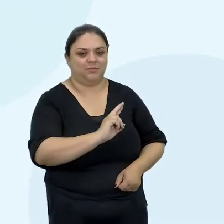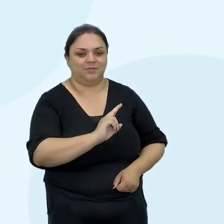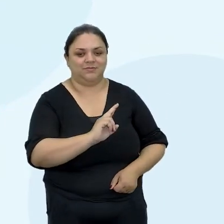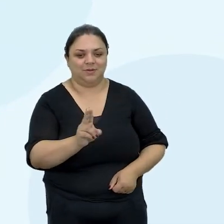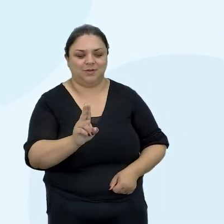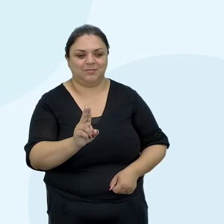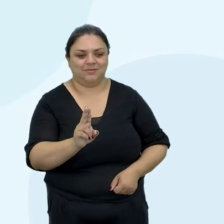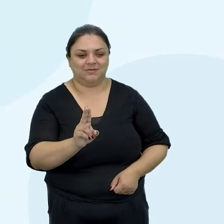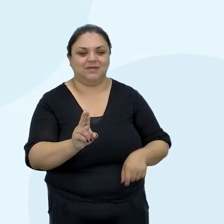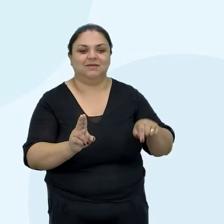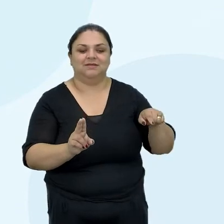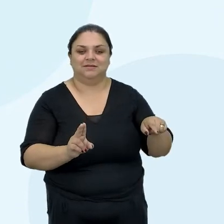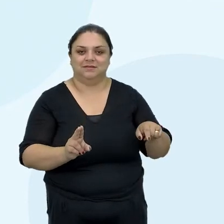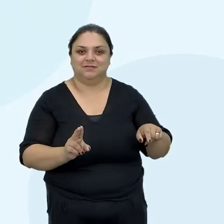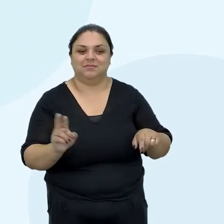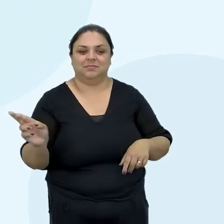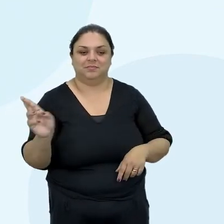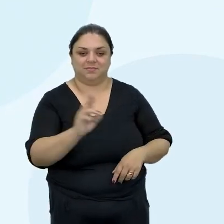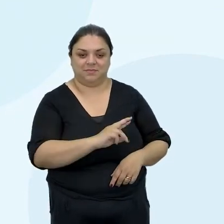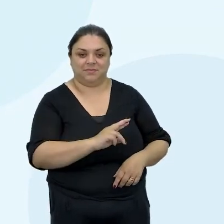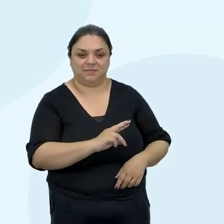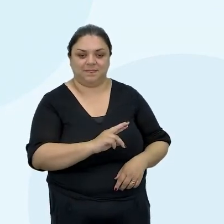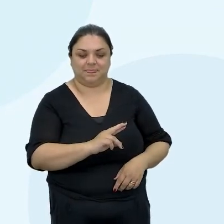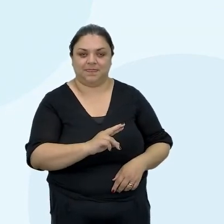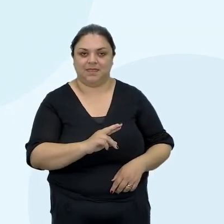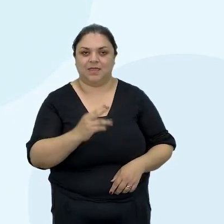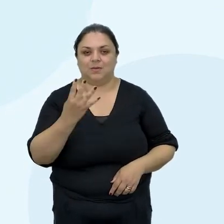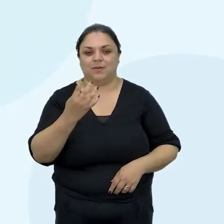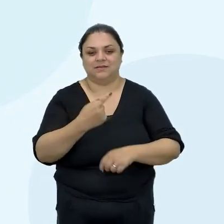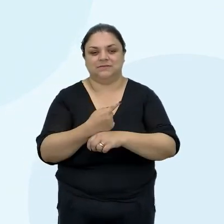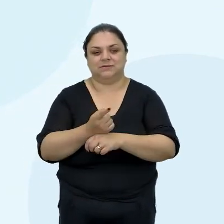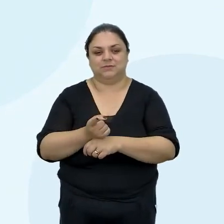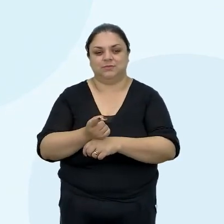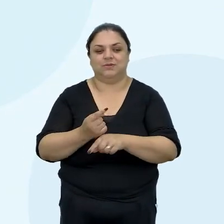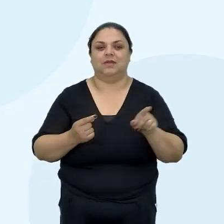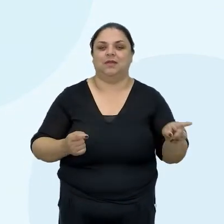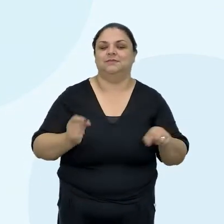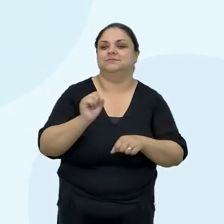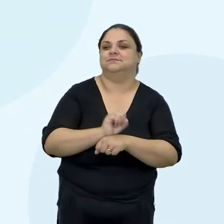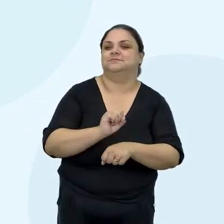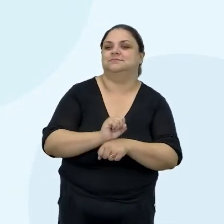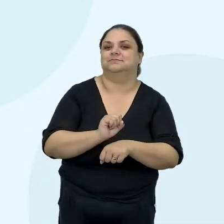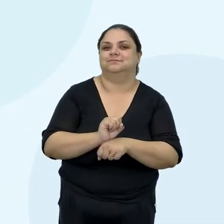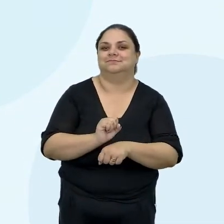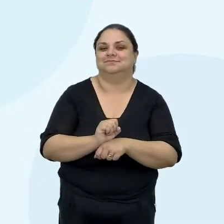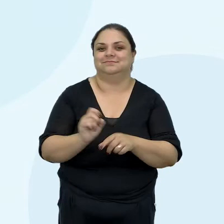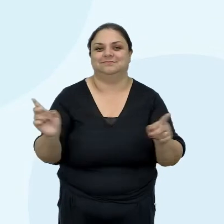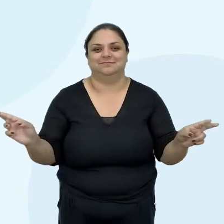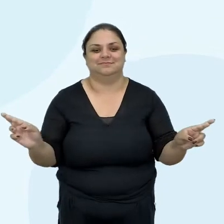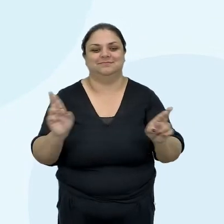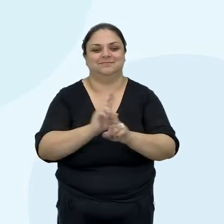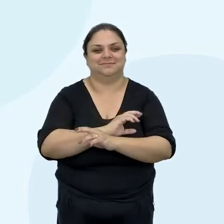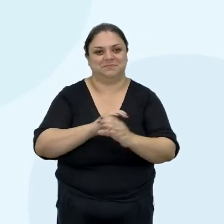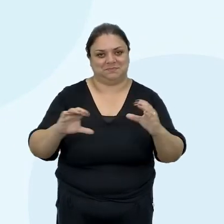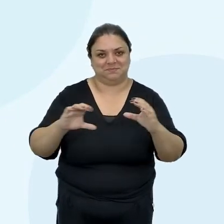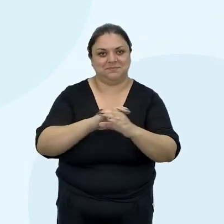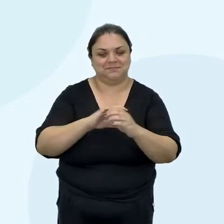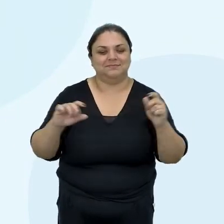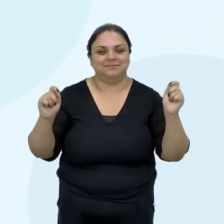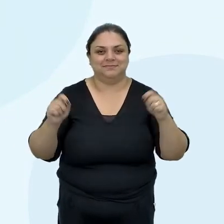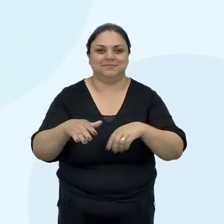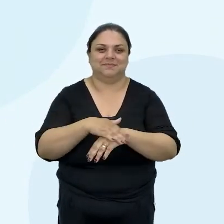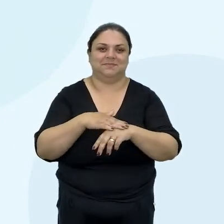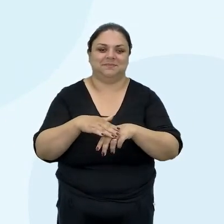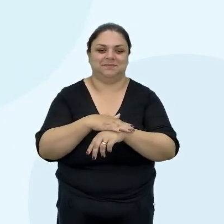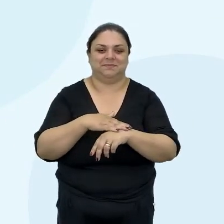respondendo o nome dele, perguntando o nome do outro, que são 4 segundos no total, o outro tá esperando 4 segundos. Legal. Pra poder ter saída e a volta. E aí um vai